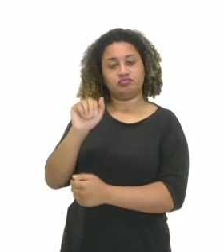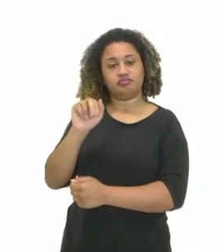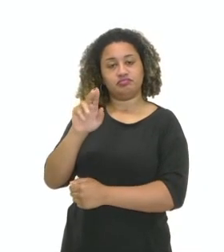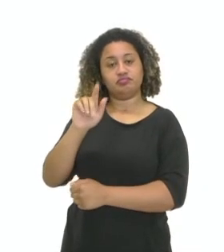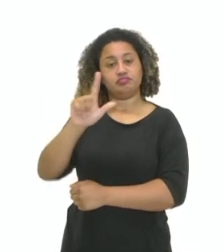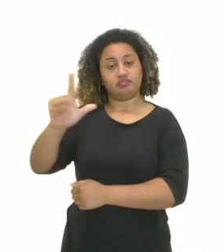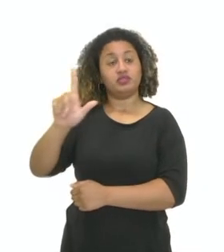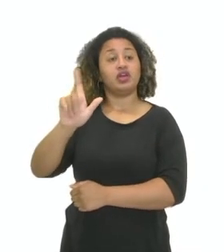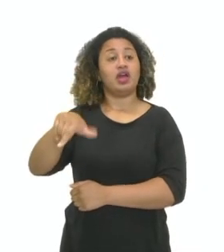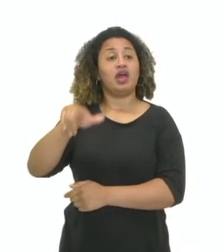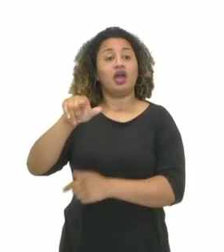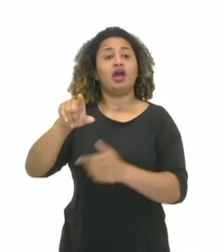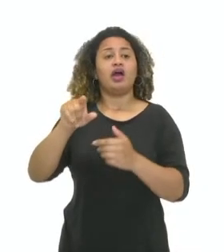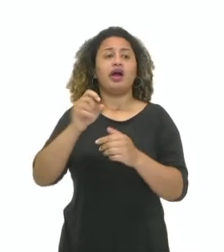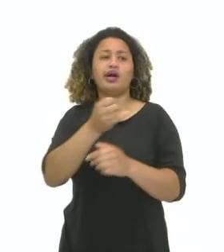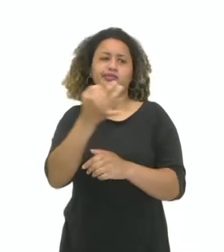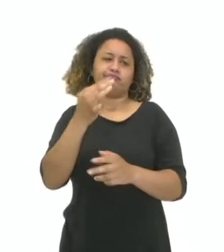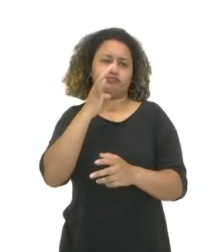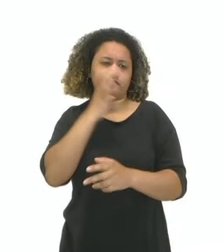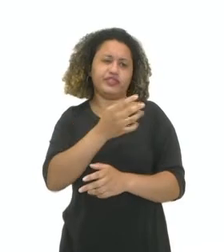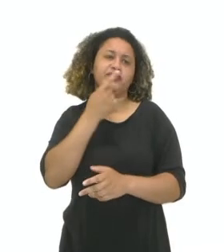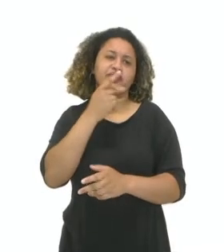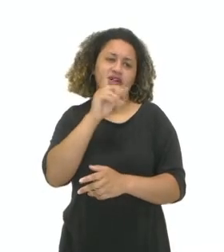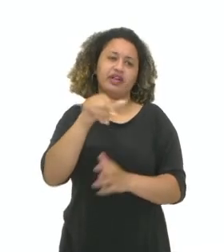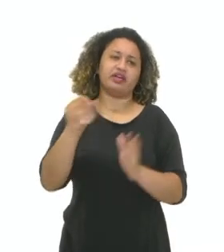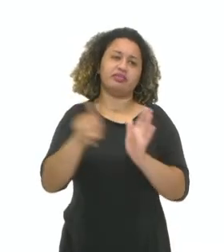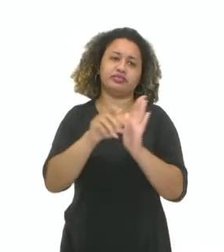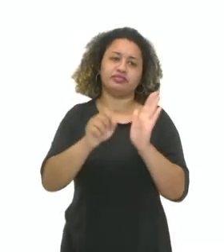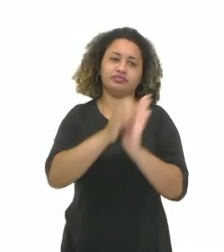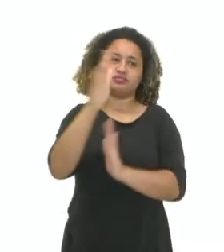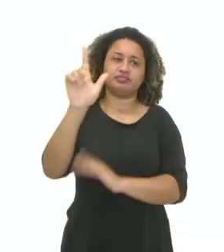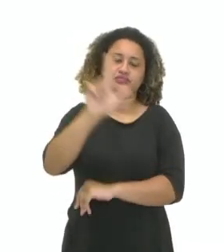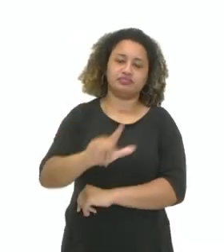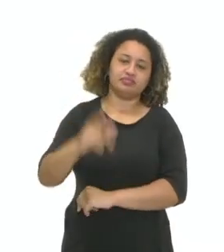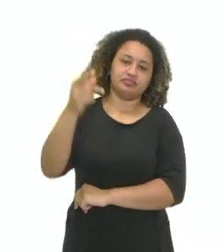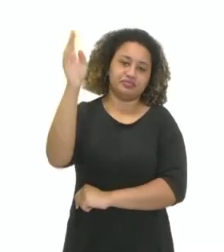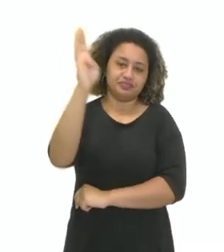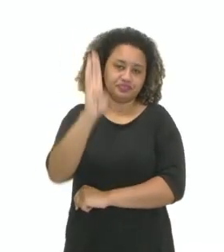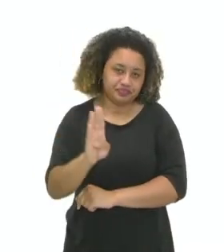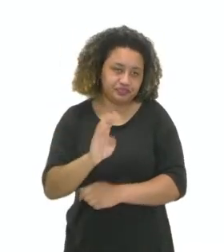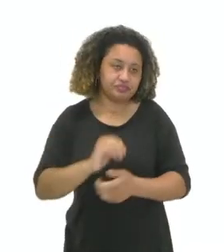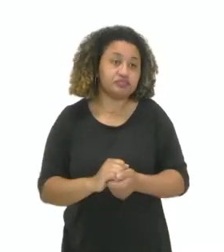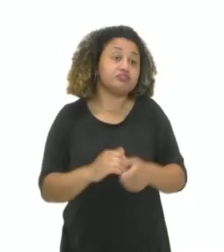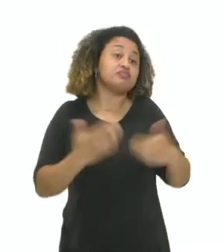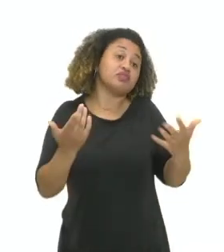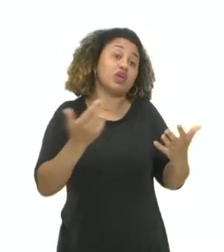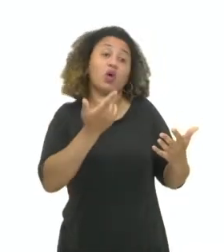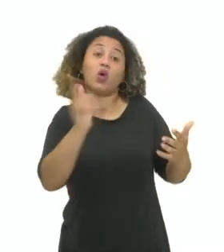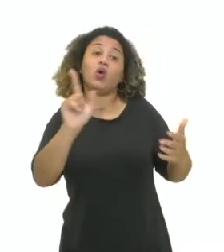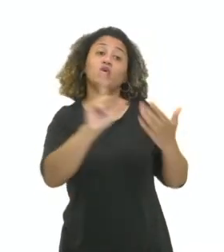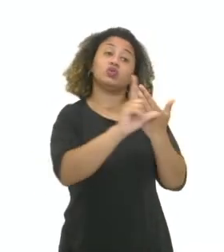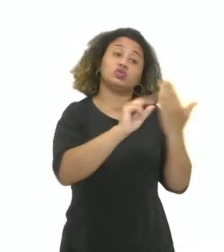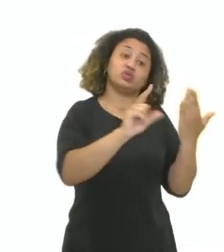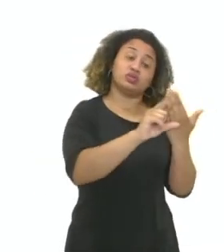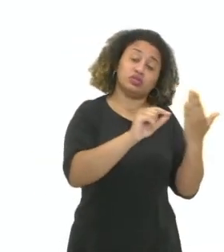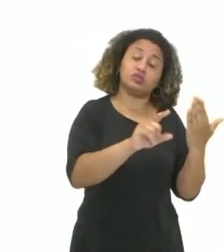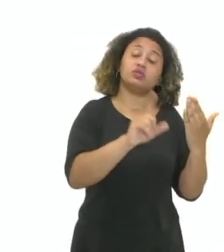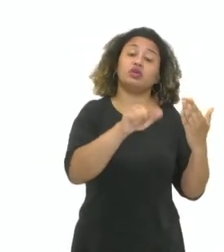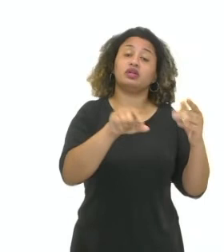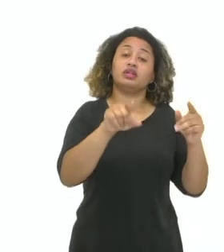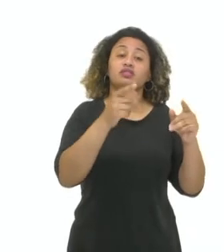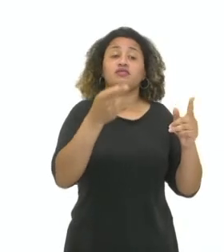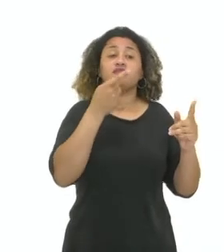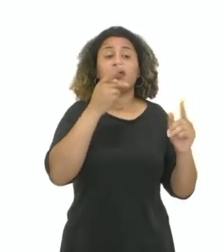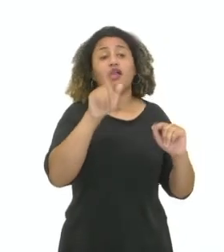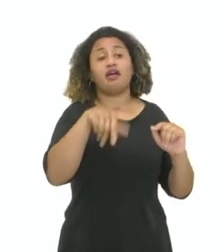críticos como uma obra impressionista da literatura brasileira. E por outros autores, vocês vão encontrar que ela